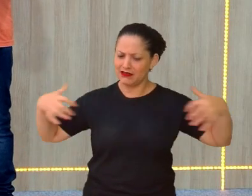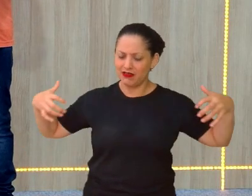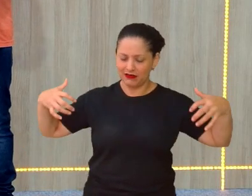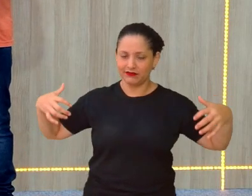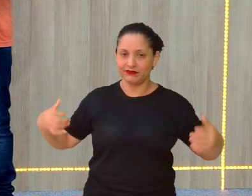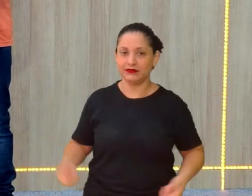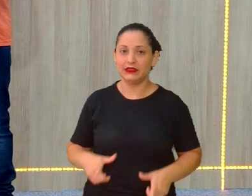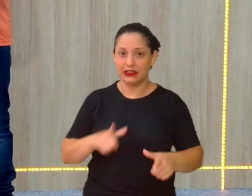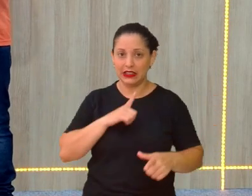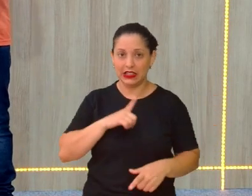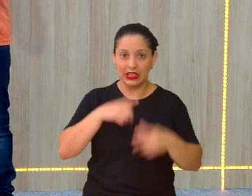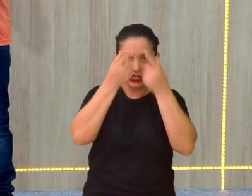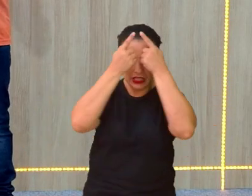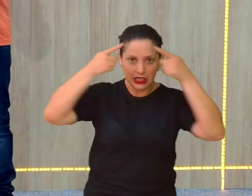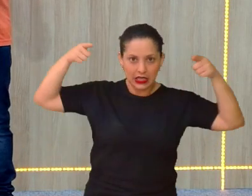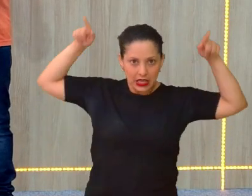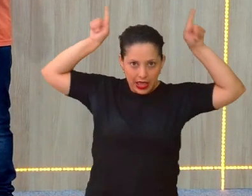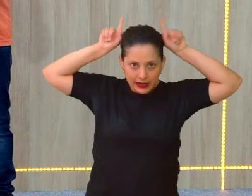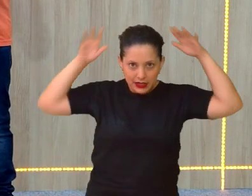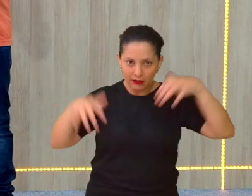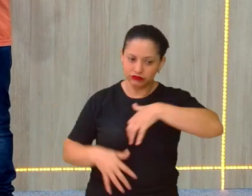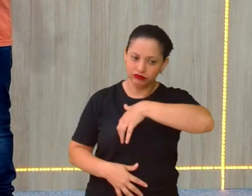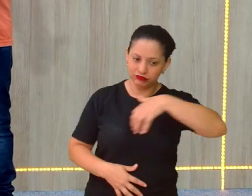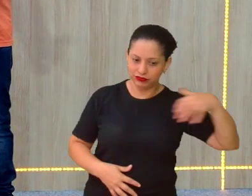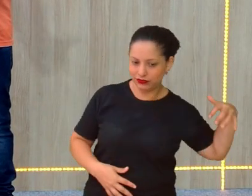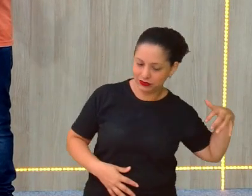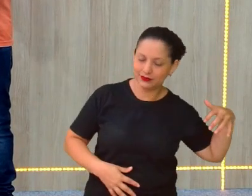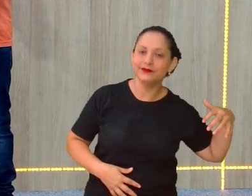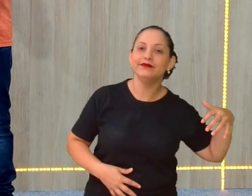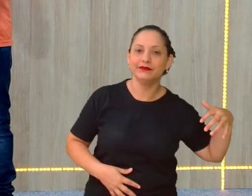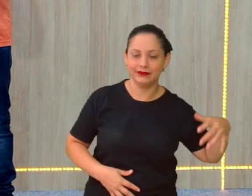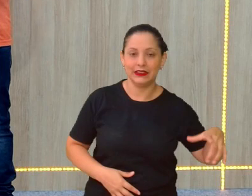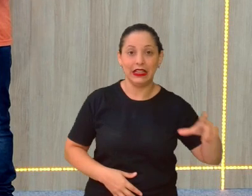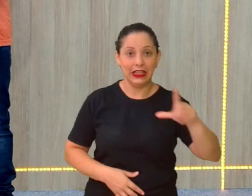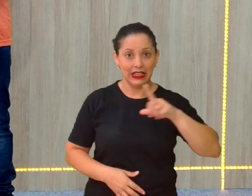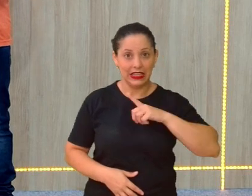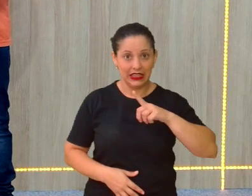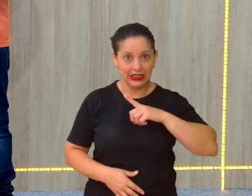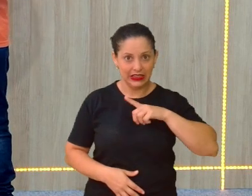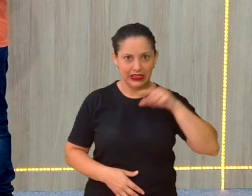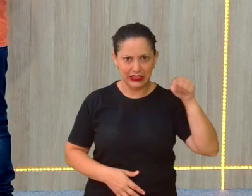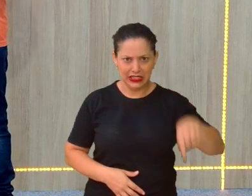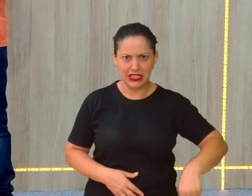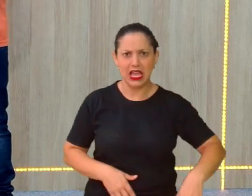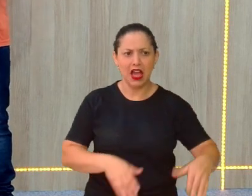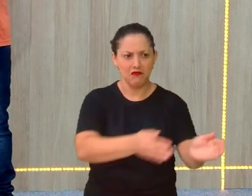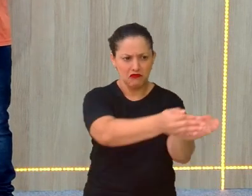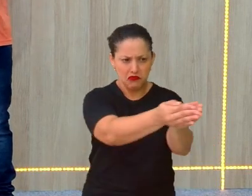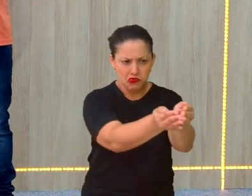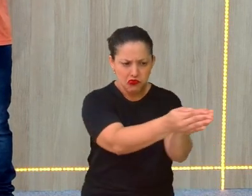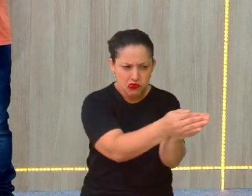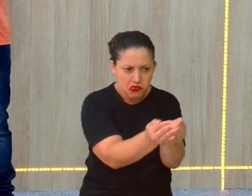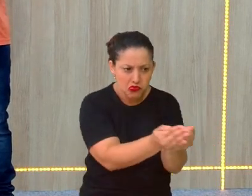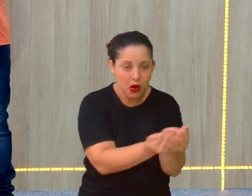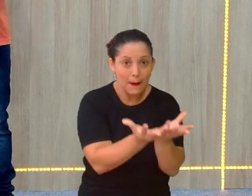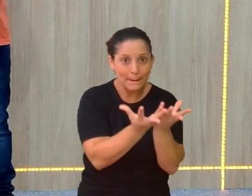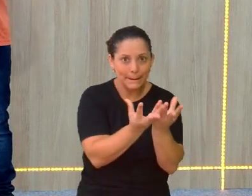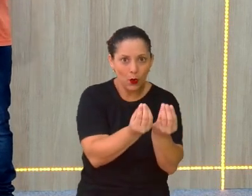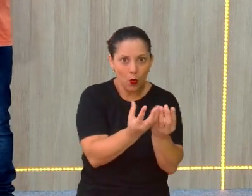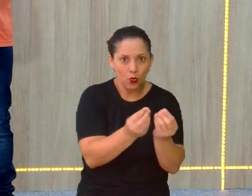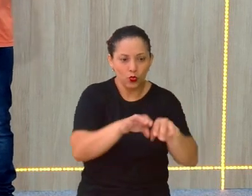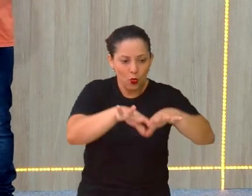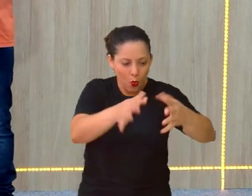né, Grécia e Roma. Enquanto uma tinha bons portos e poucas terras férteis, a outra vai ter muitas terras